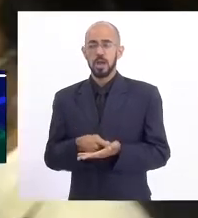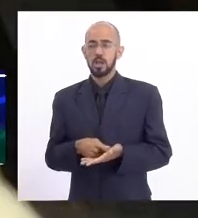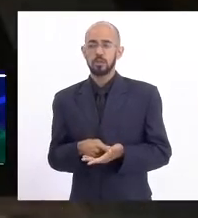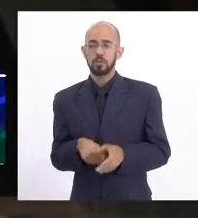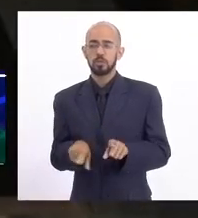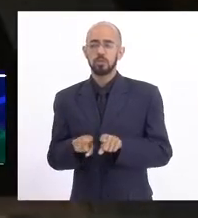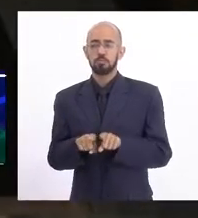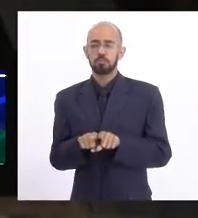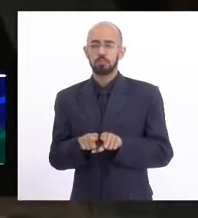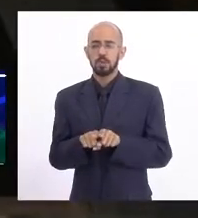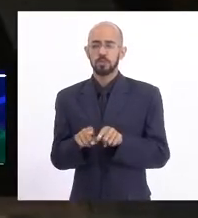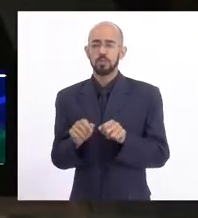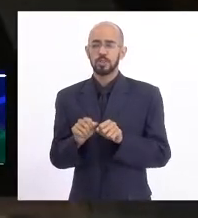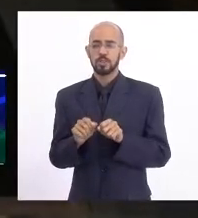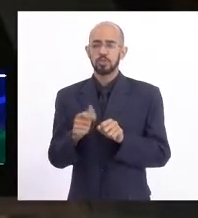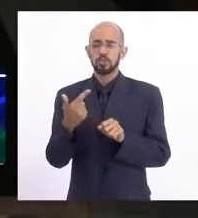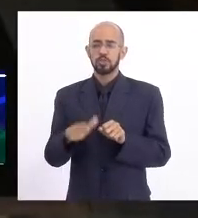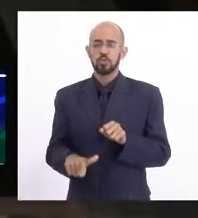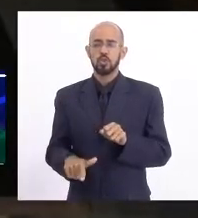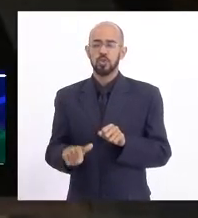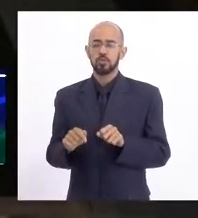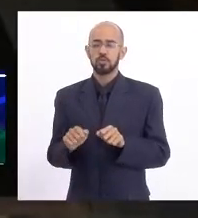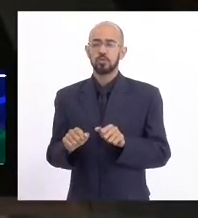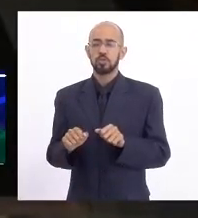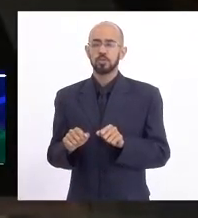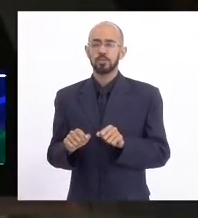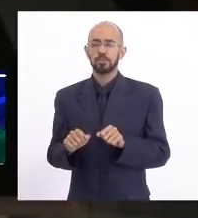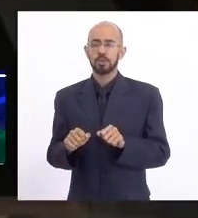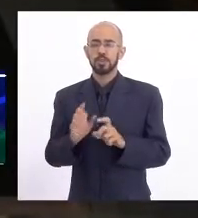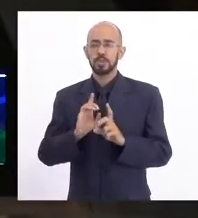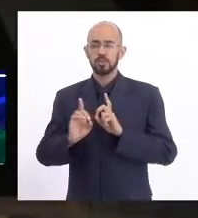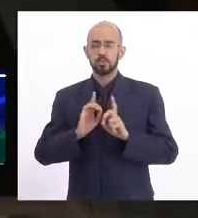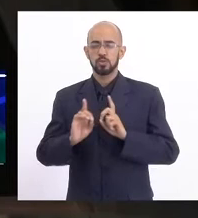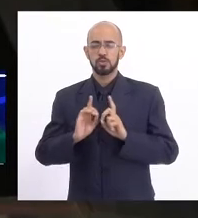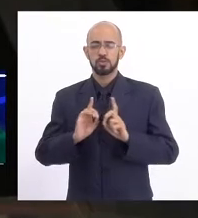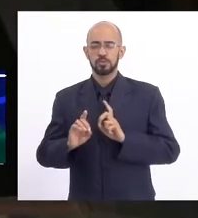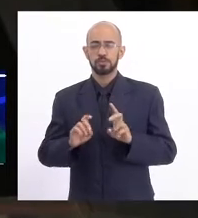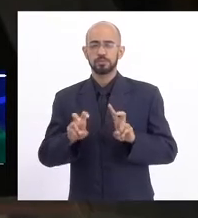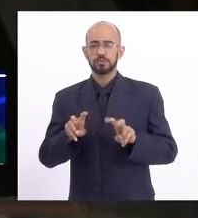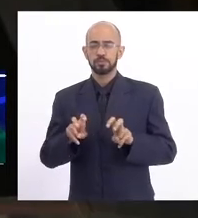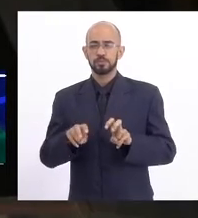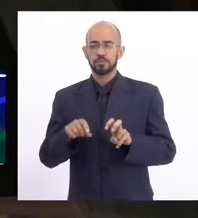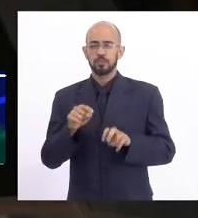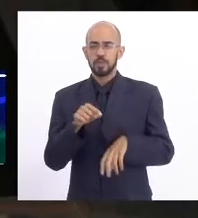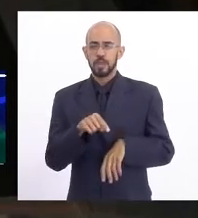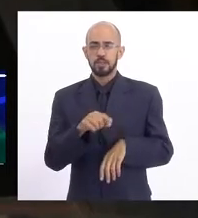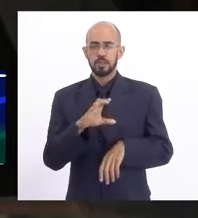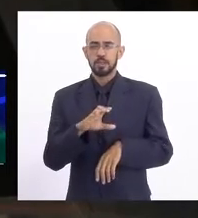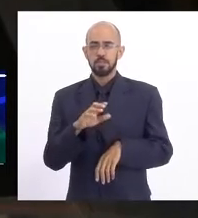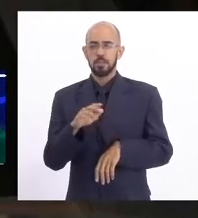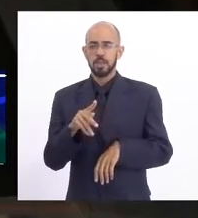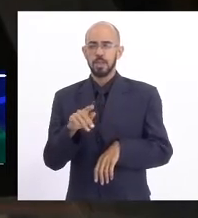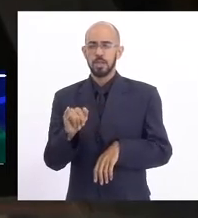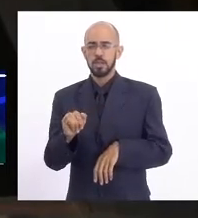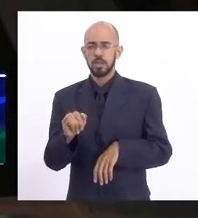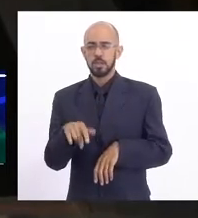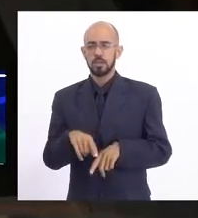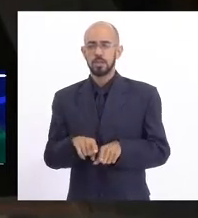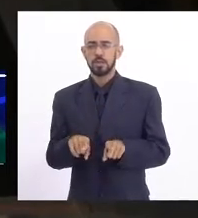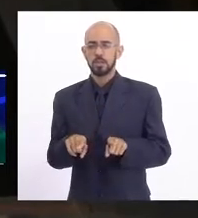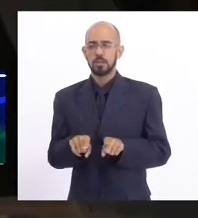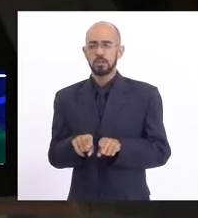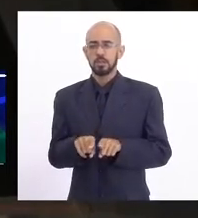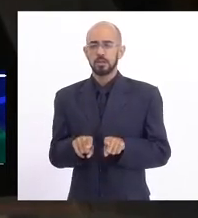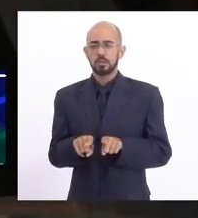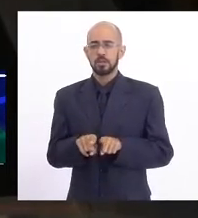de fazer novamente, o que já fiz outras vezes, a discussão sobre esta CPI, sobre esta Comissão Parlamentar de Inquérito,